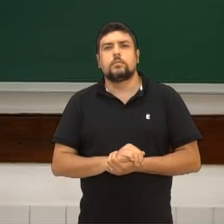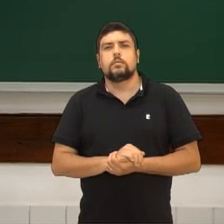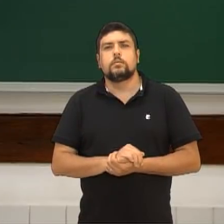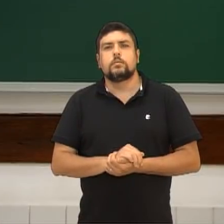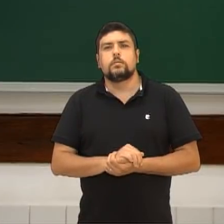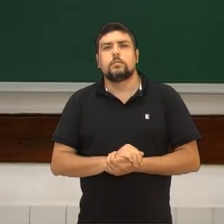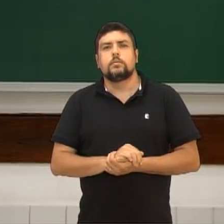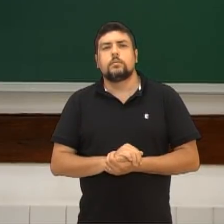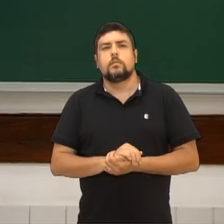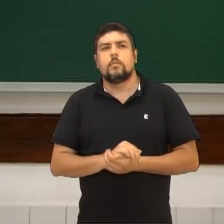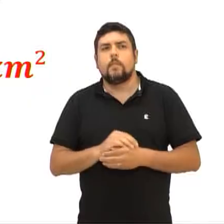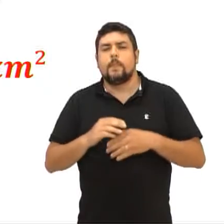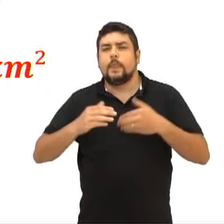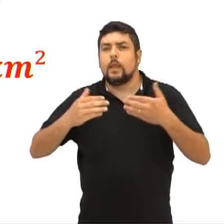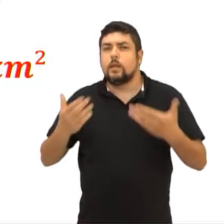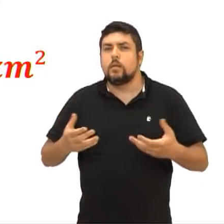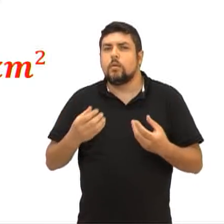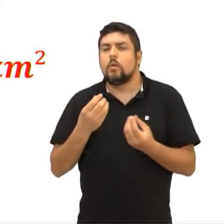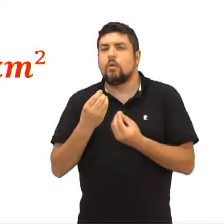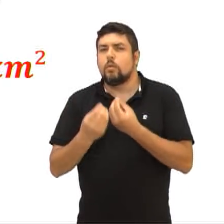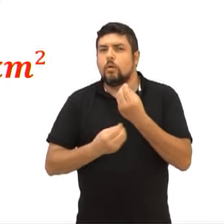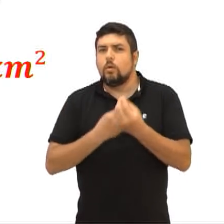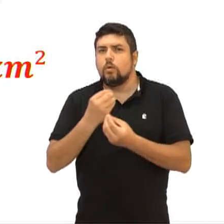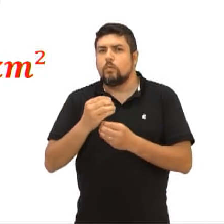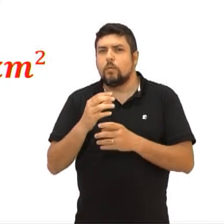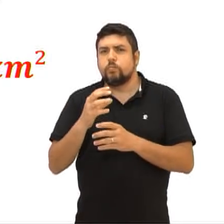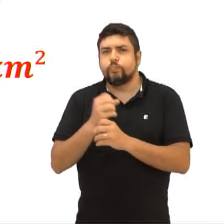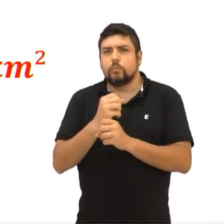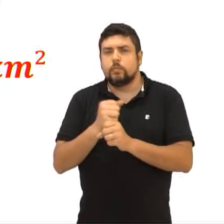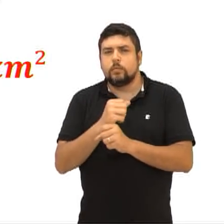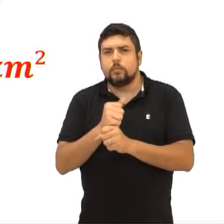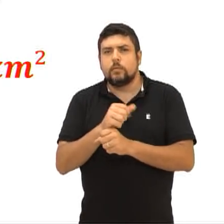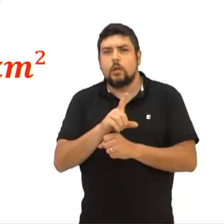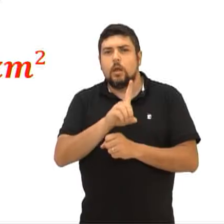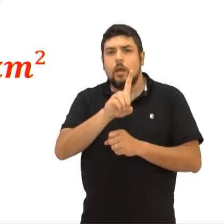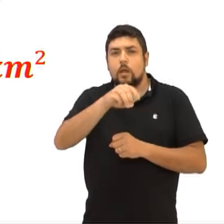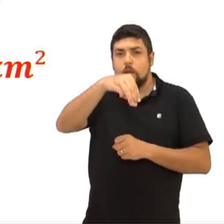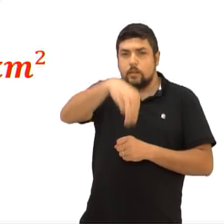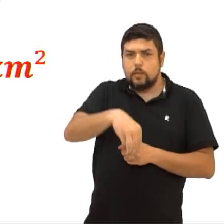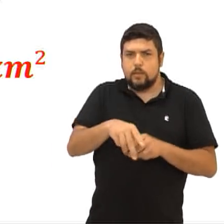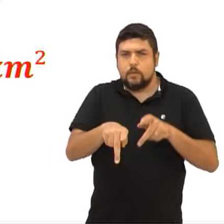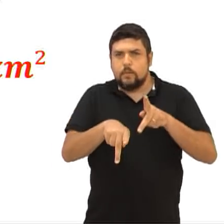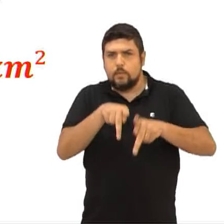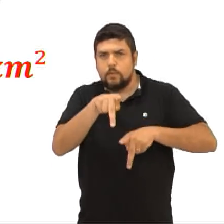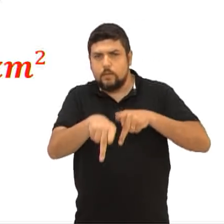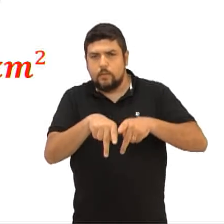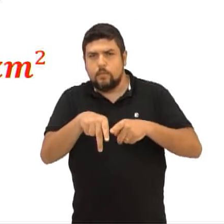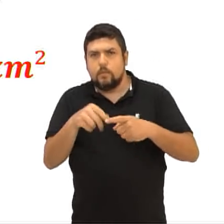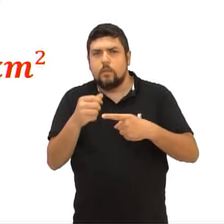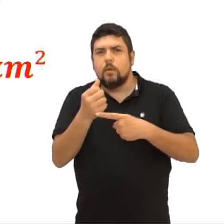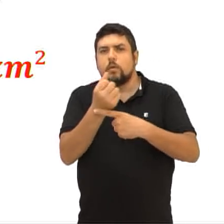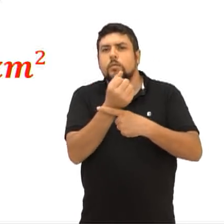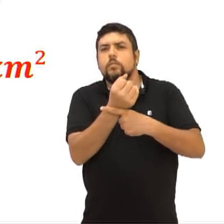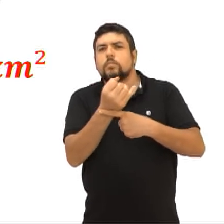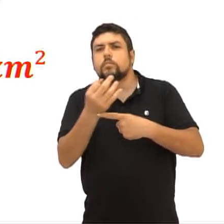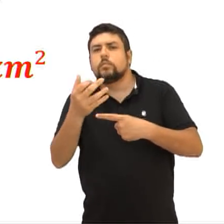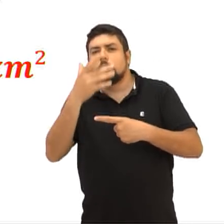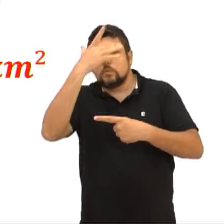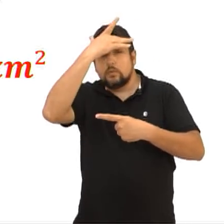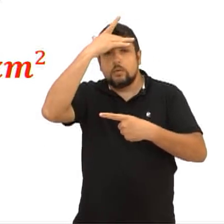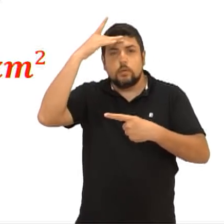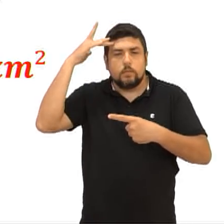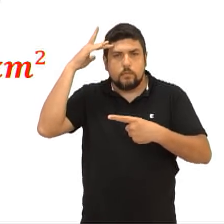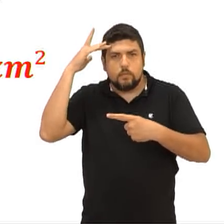pergunta. Logo, a densidade demográfica é o número de habitantes, que